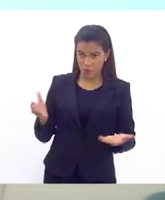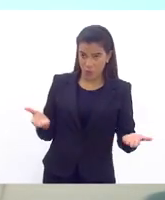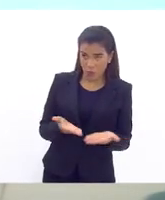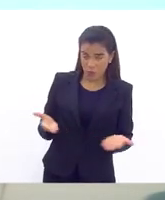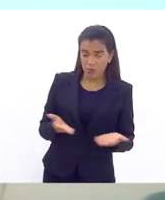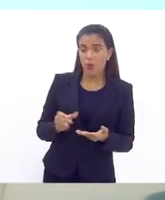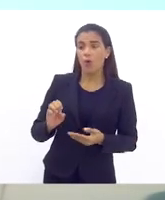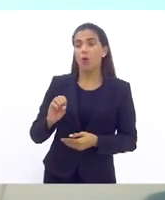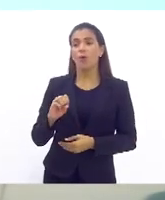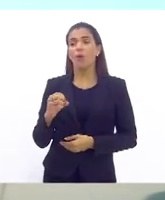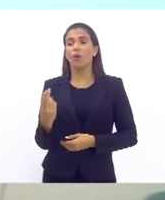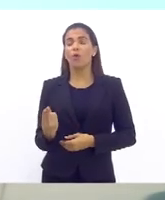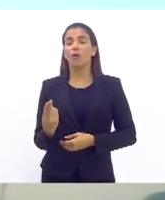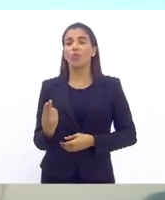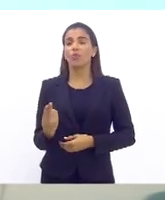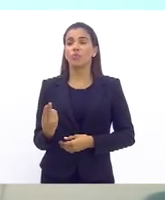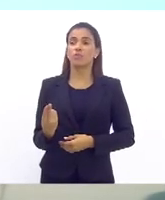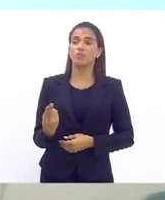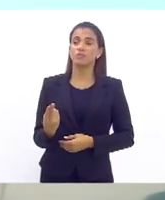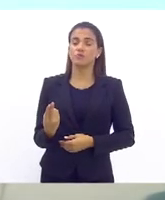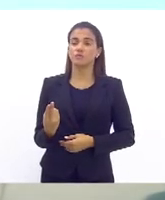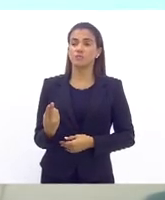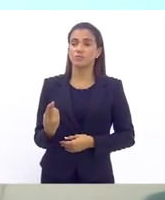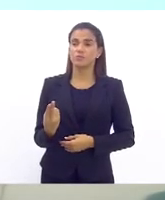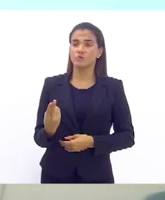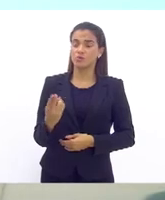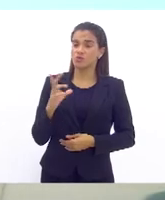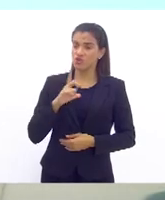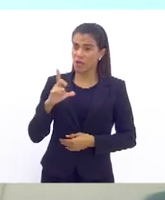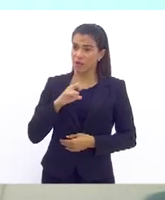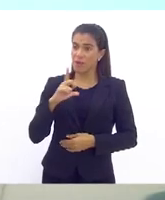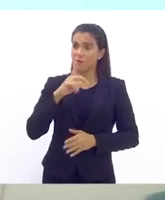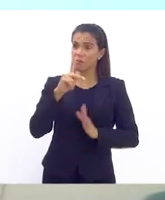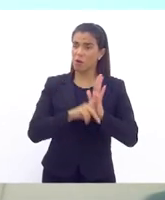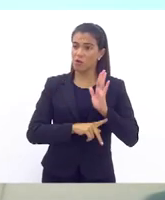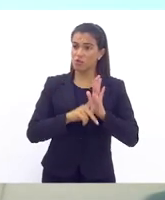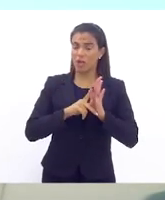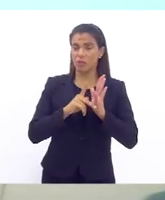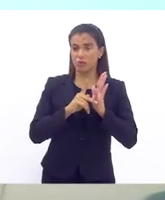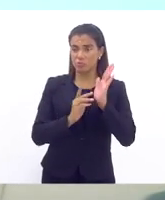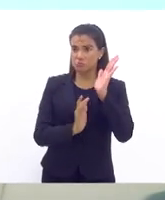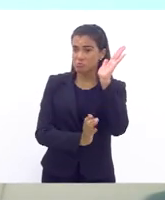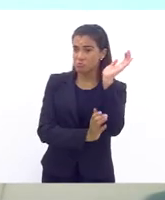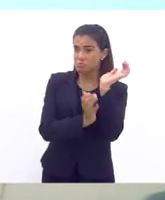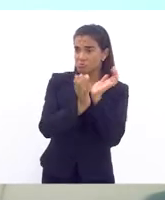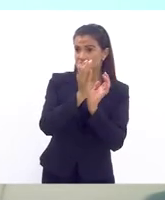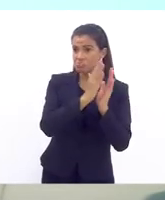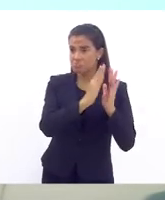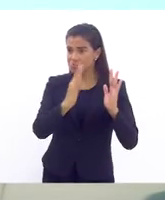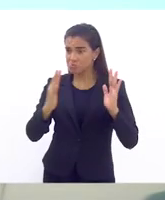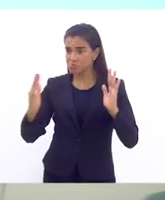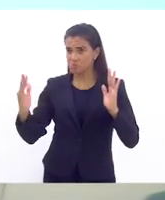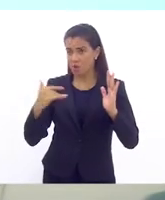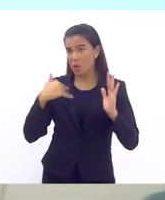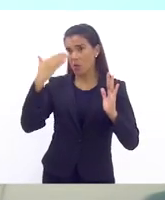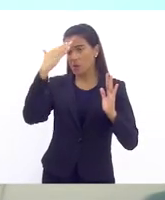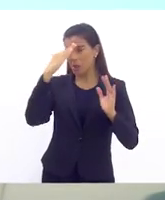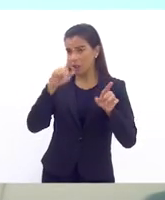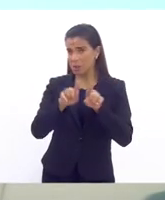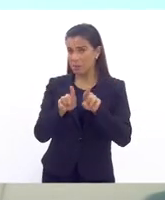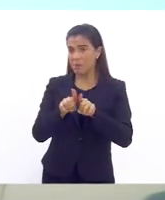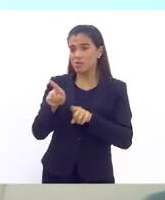a gente com os que já estão em curso foi isso que eu entendi também mas só para deixar isso